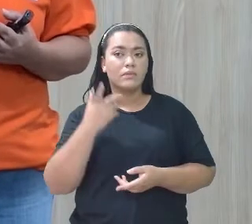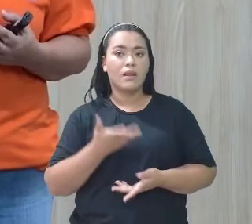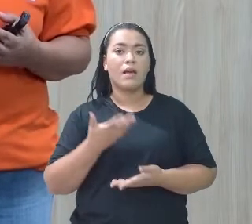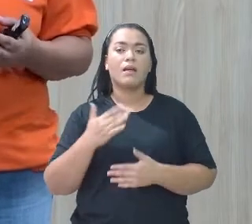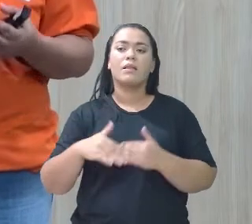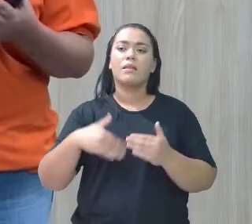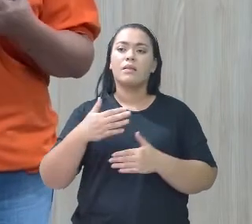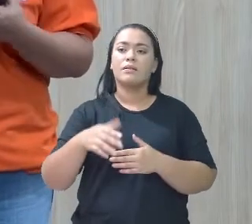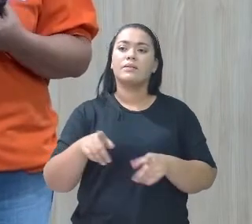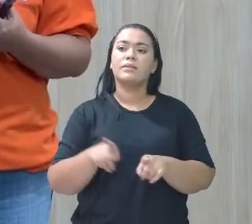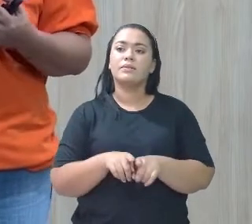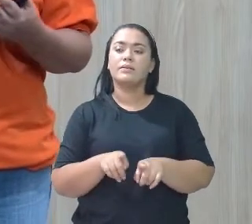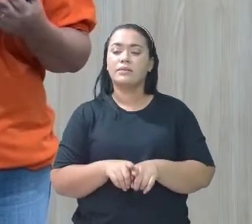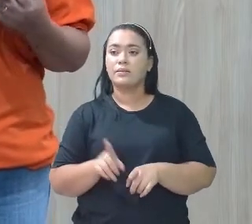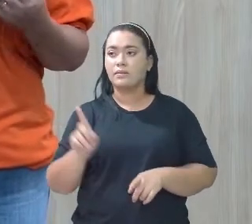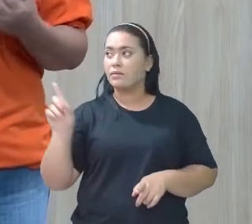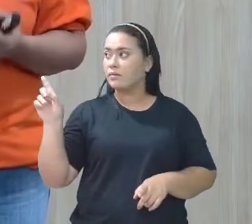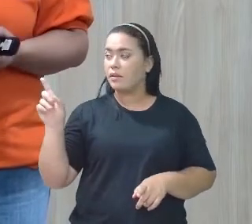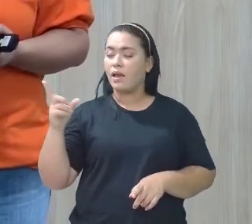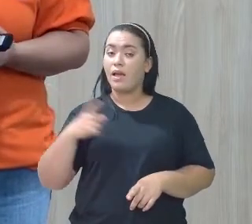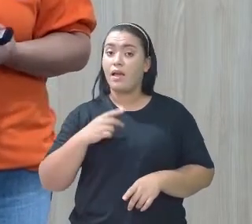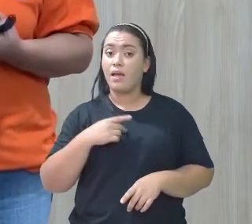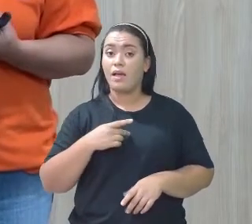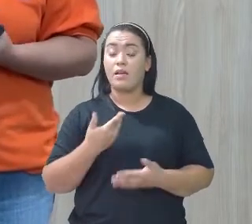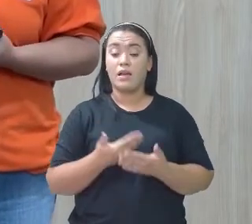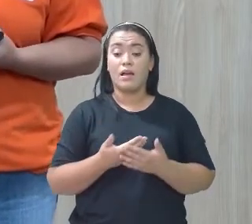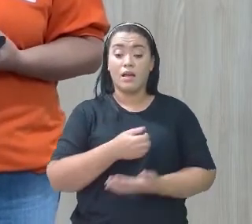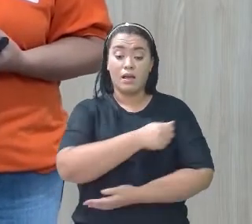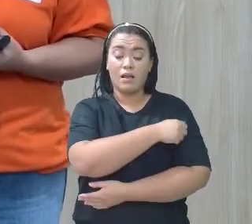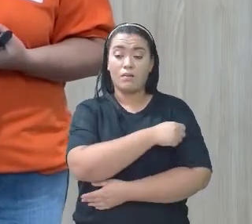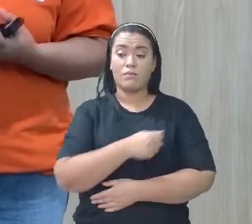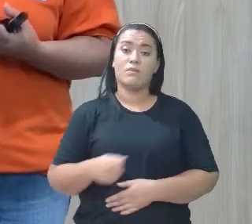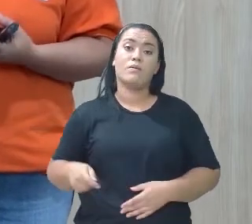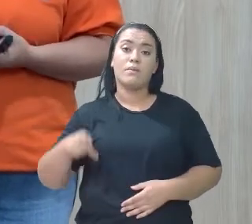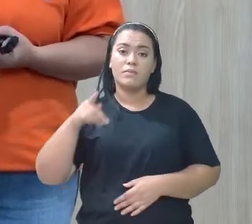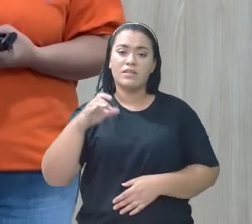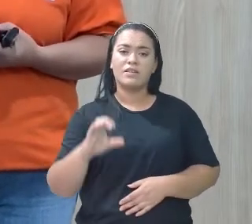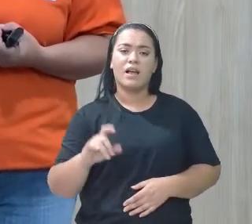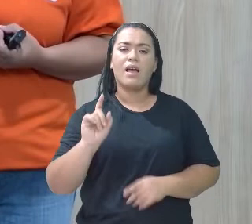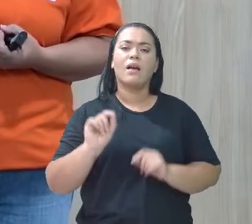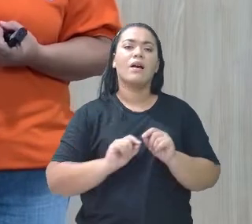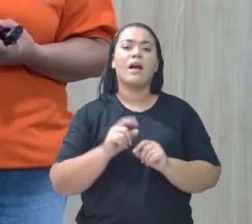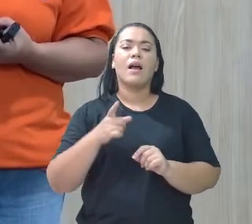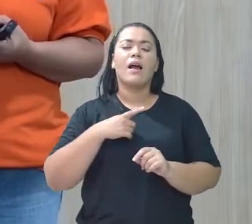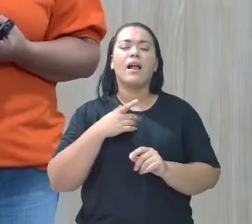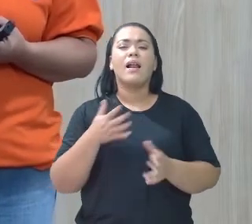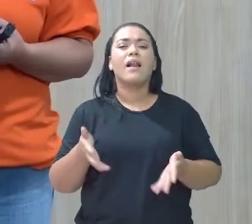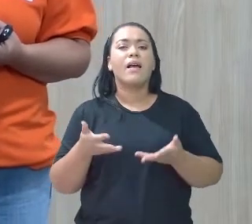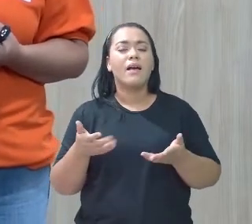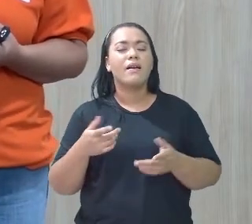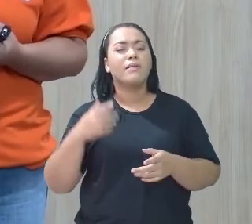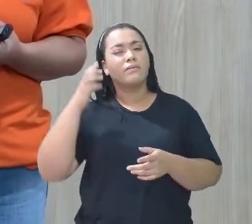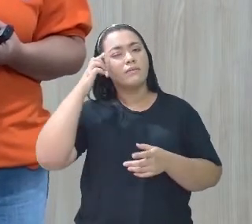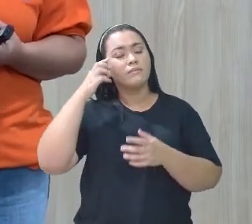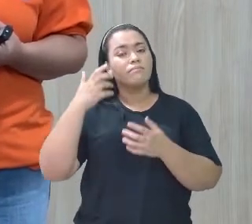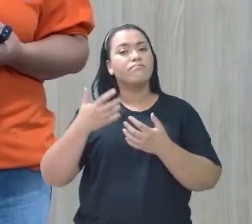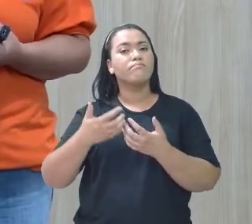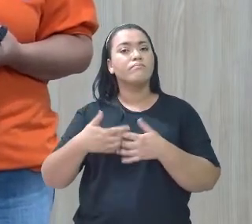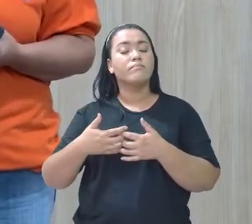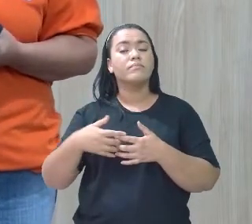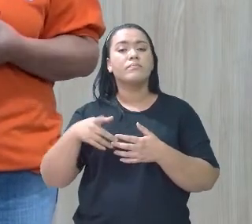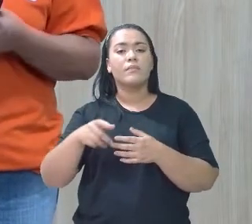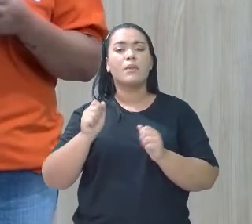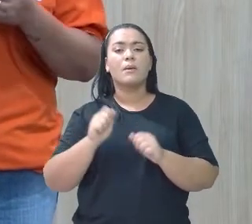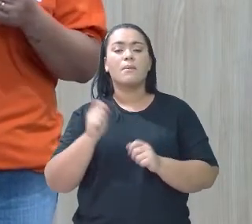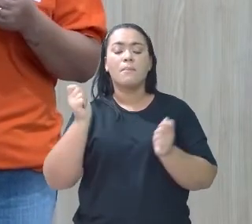mais à frente, ou para um estudante com paralisia cerebral mais leve, que seja menos comprometido, que já consiga pegar